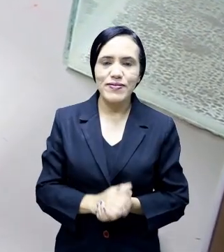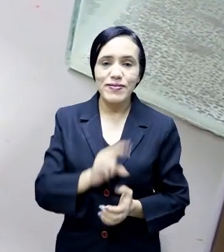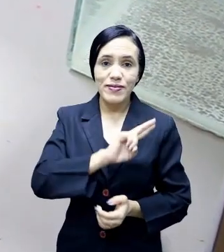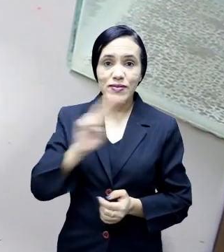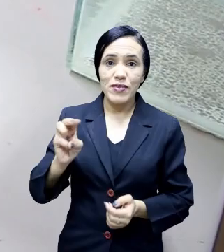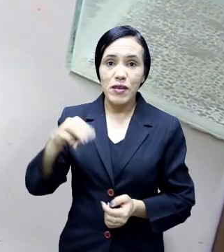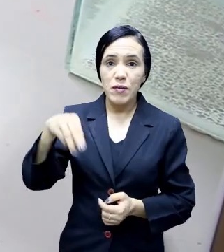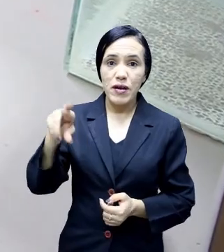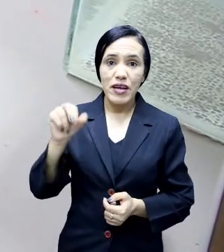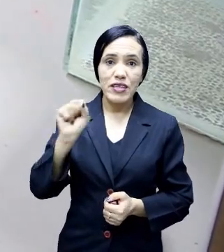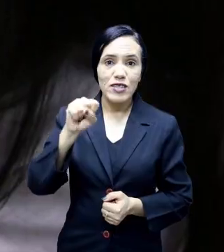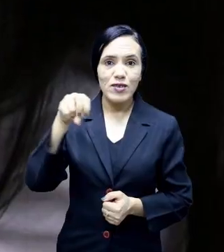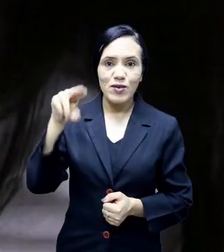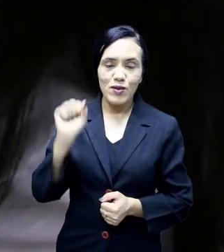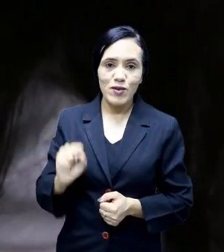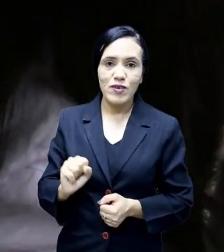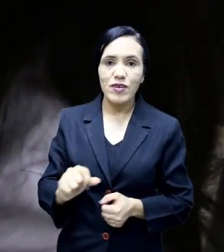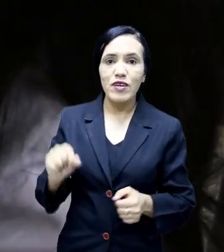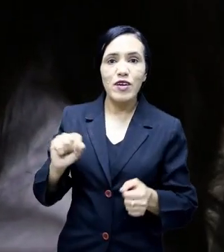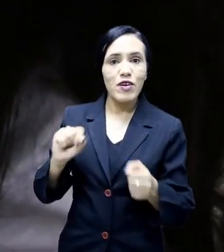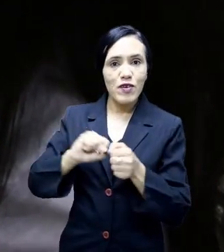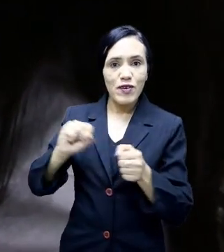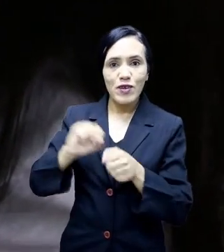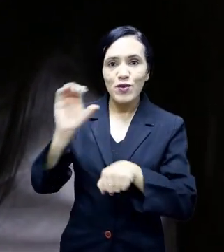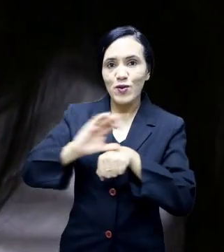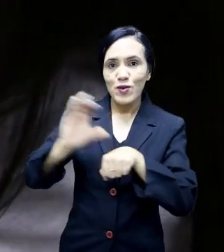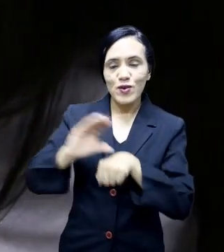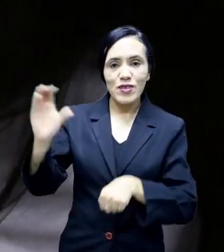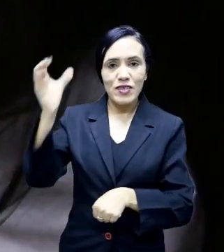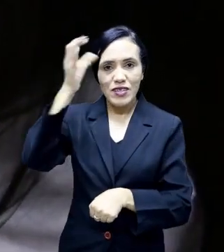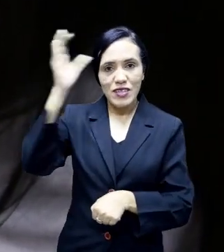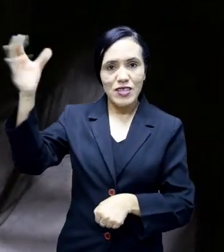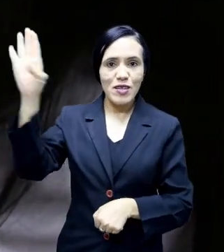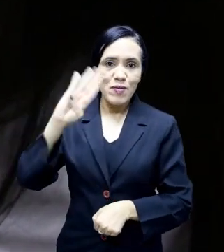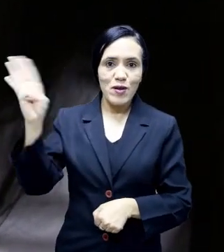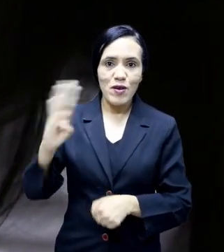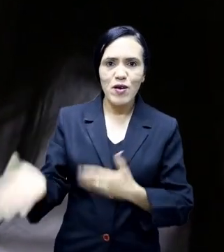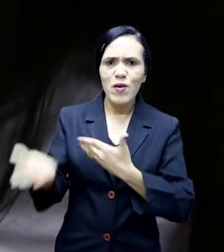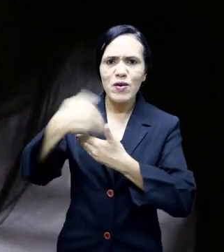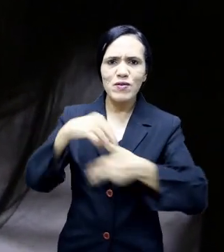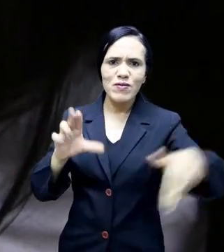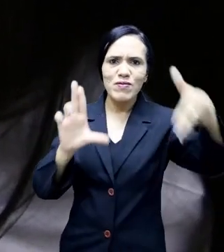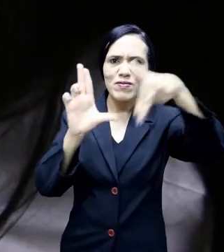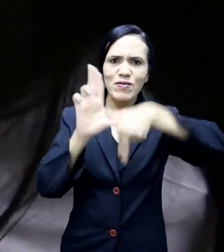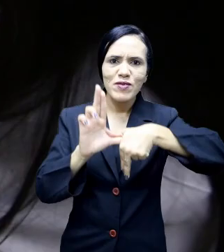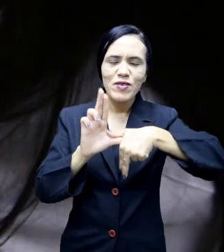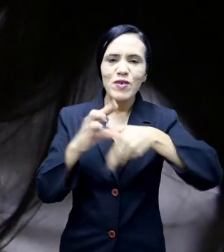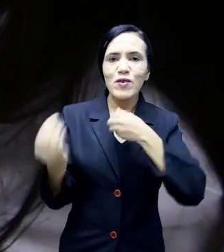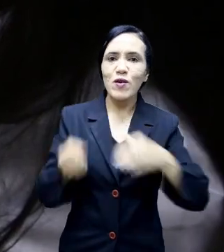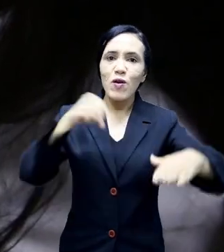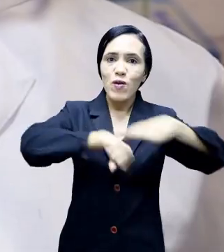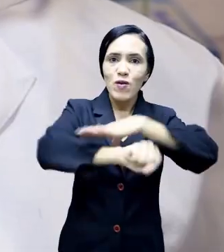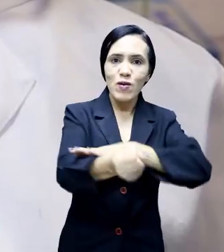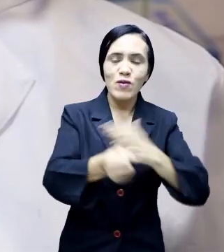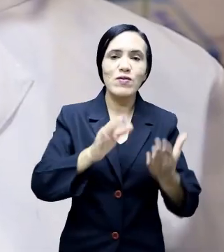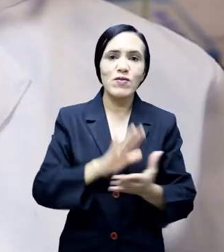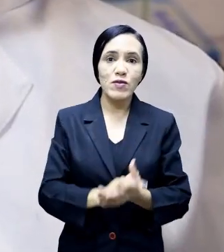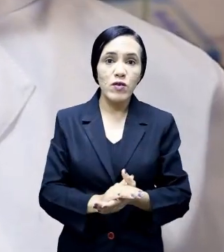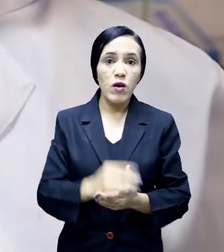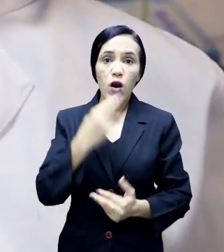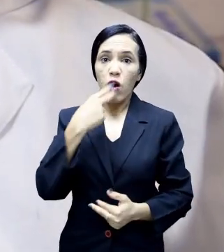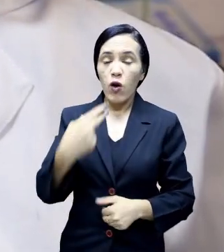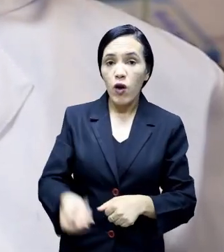Meu nome é Marisol, eu faço curso de Ciências Biológicas e eu entrei na Unifespa por meio de cota,